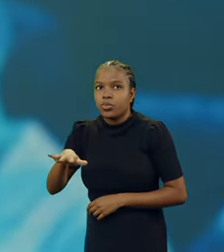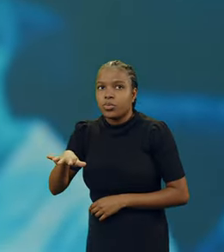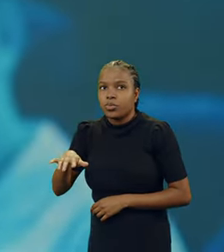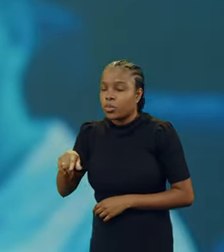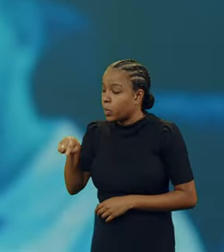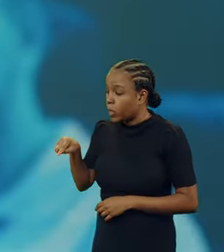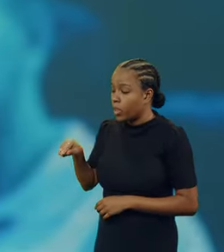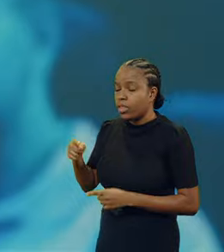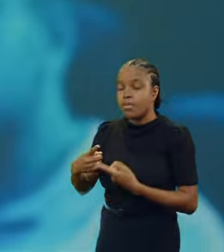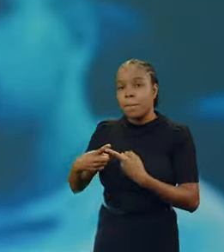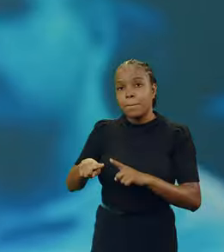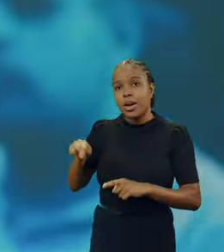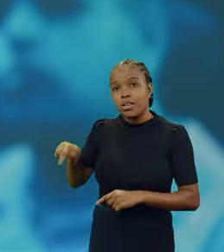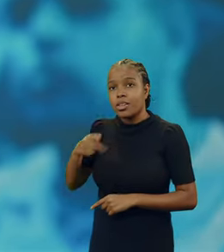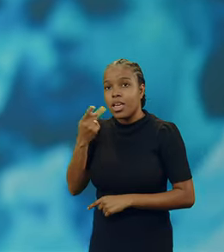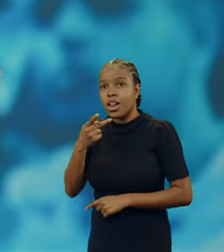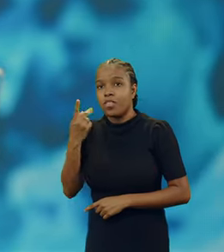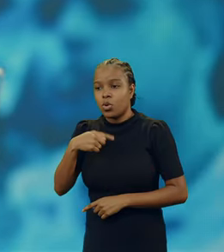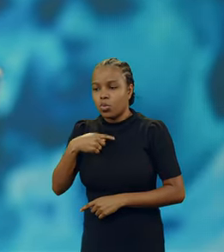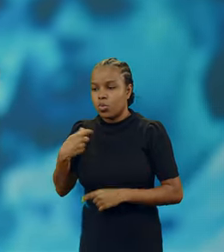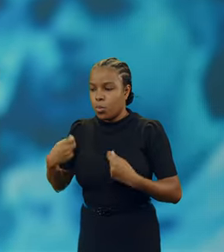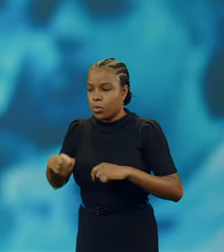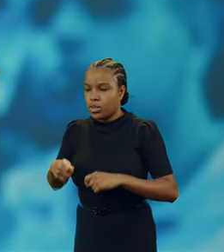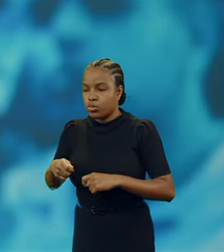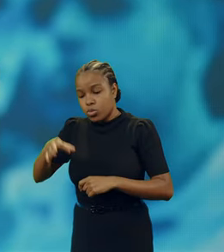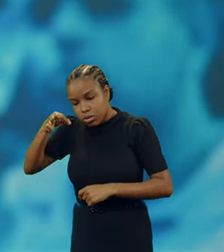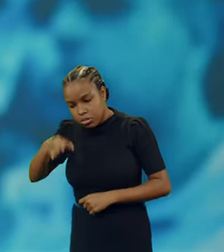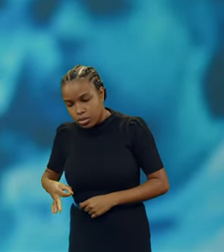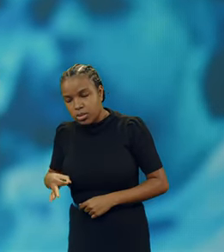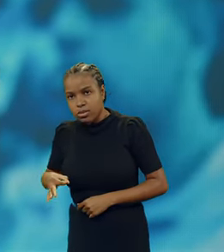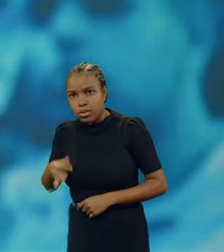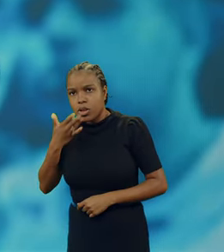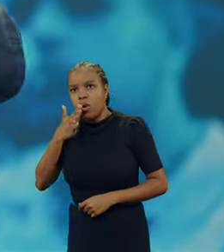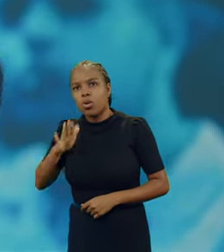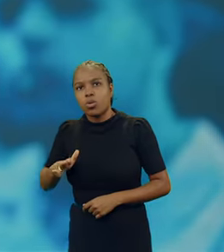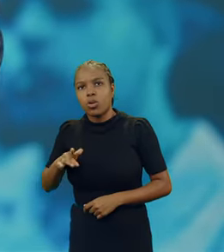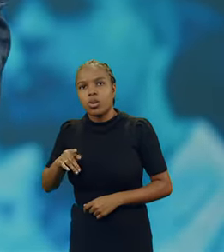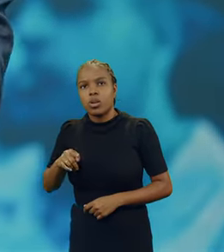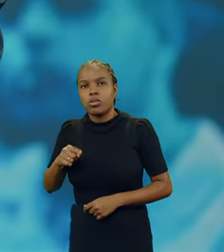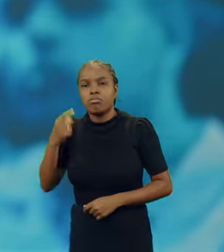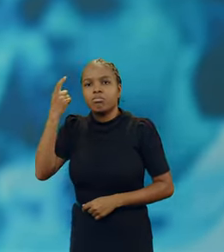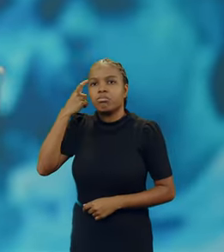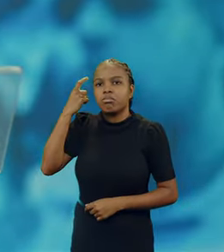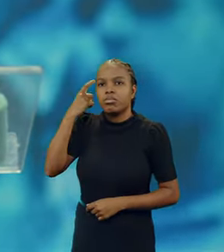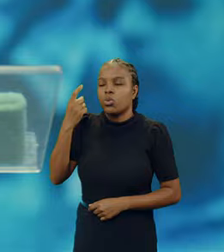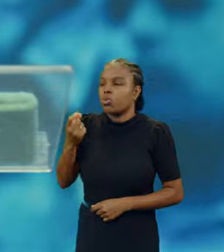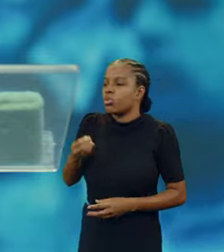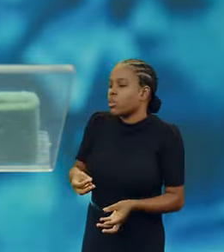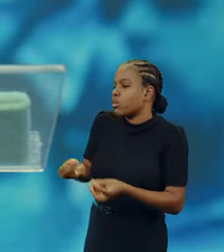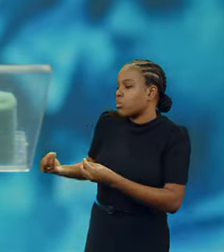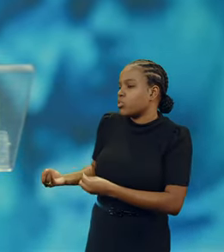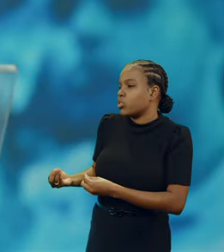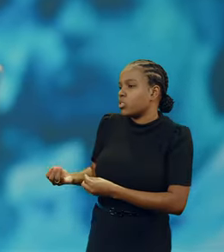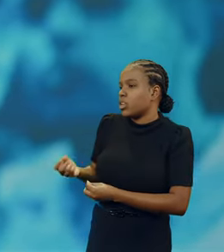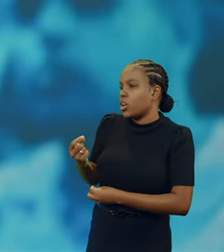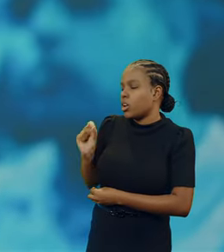preciso de uma garantia. E Judá fala: o que é que eu vou te dar de